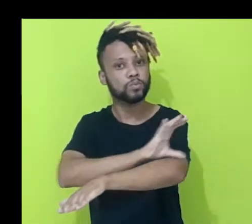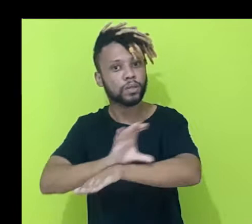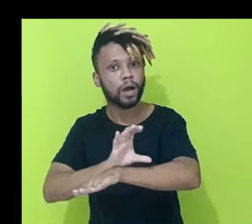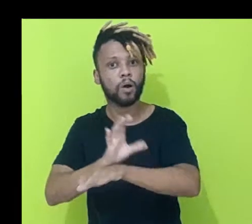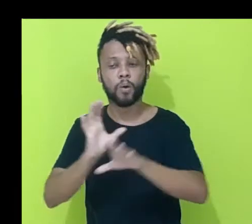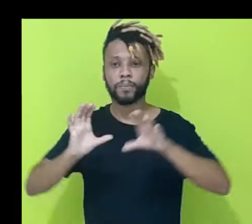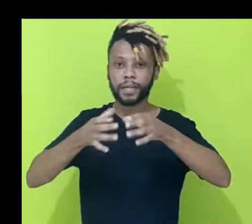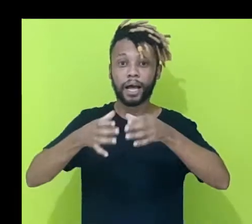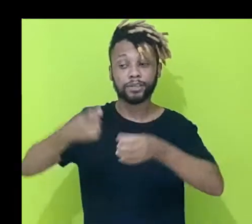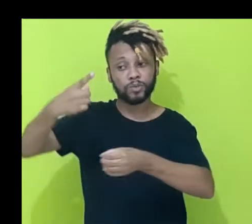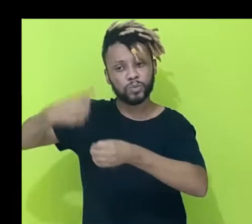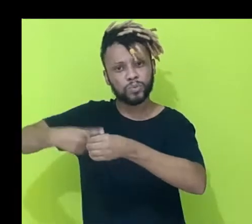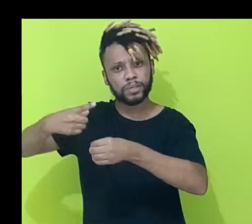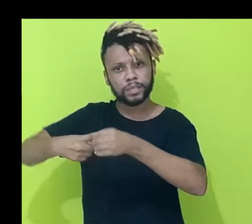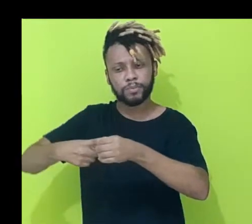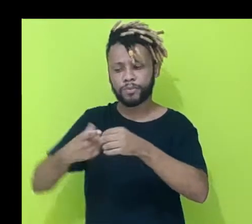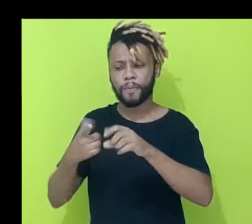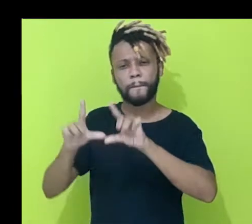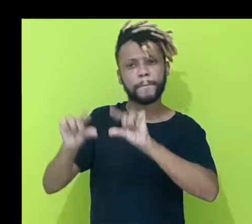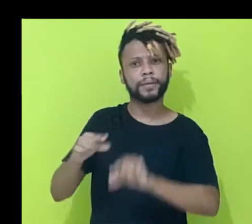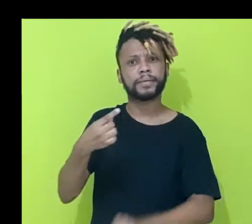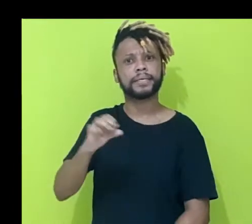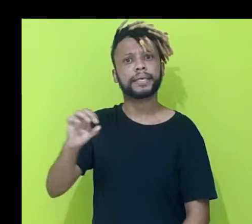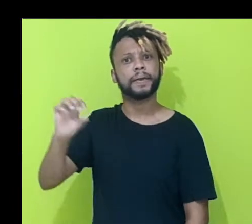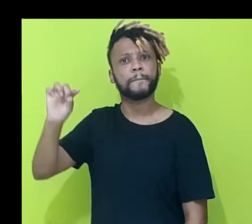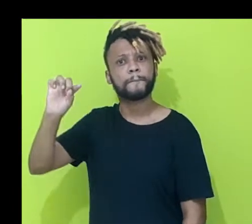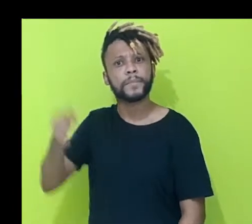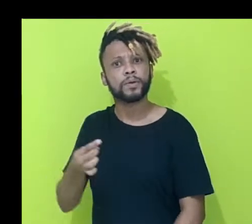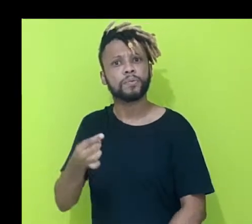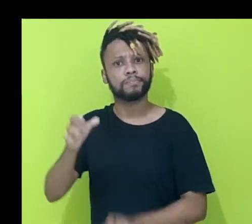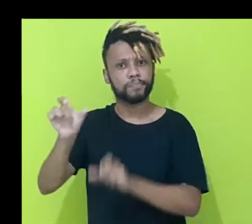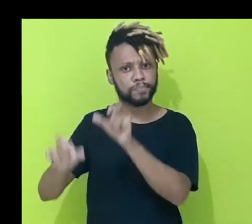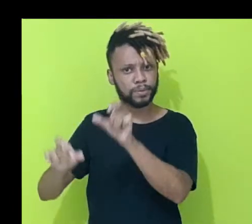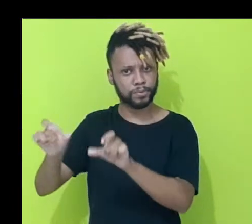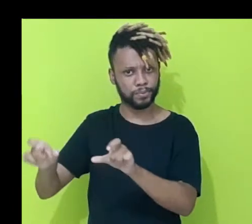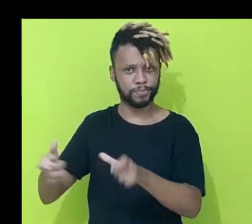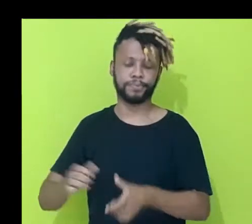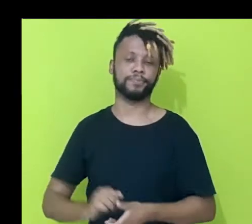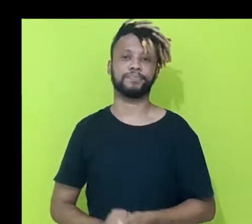culturais comunitários em municípios com menos de 100 mil habitantes.